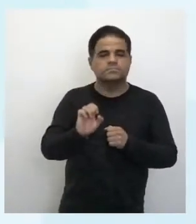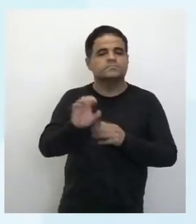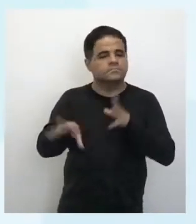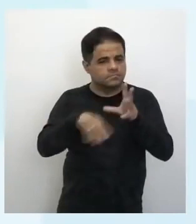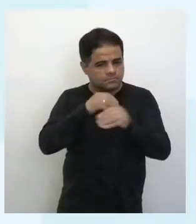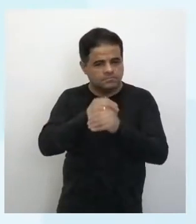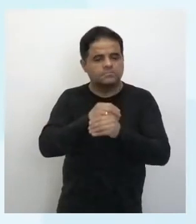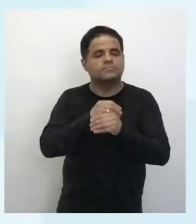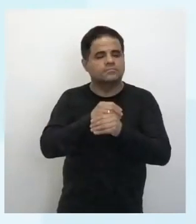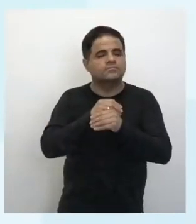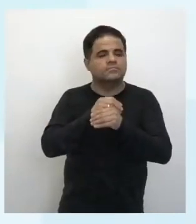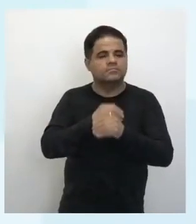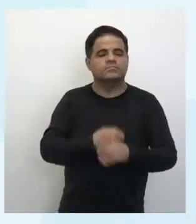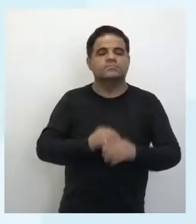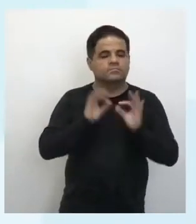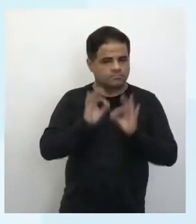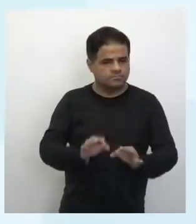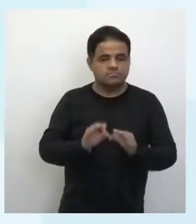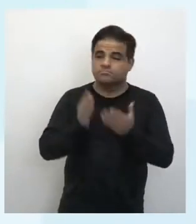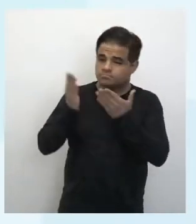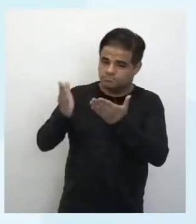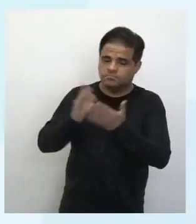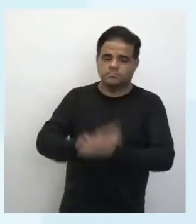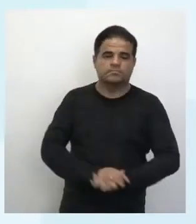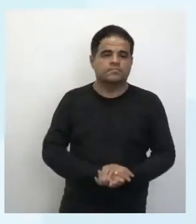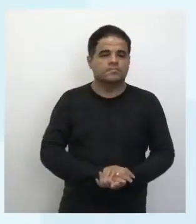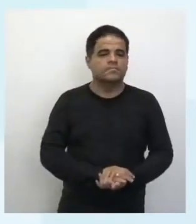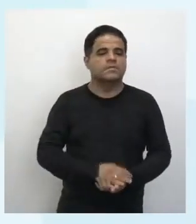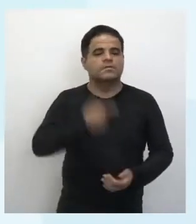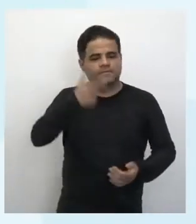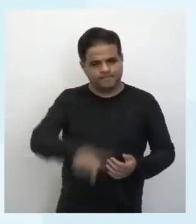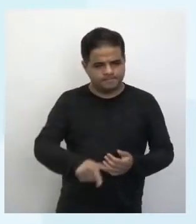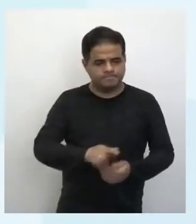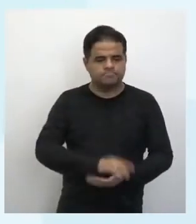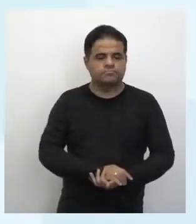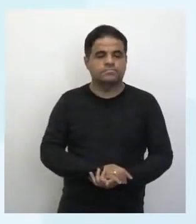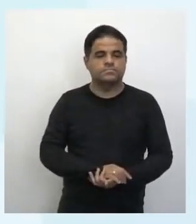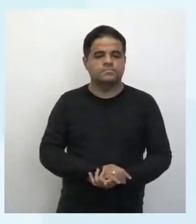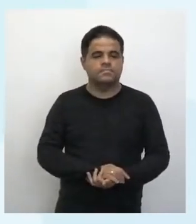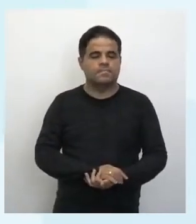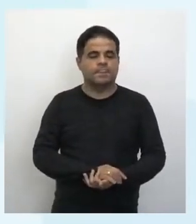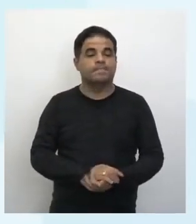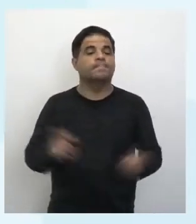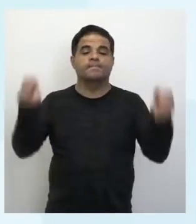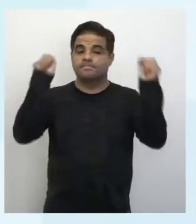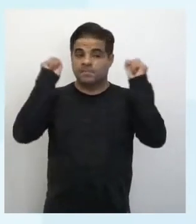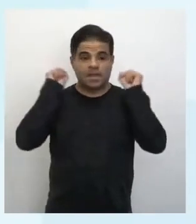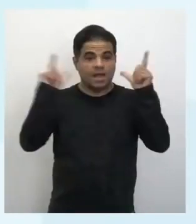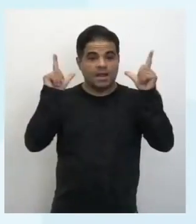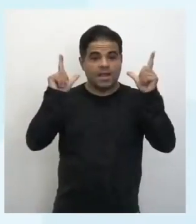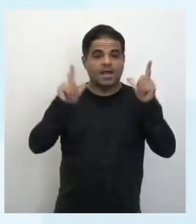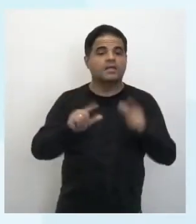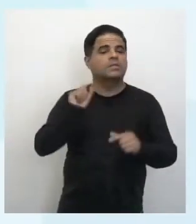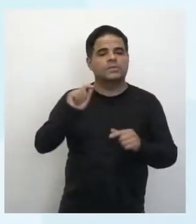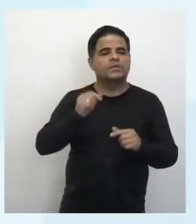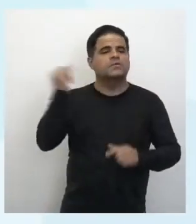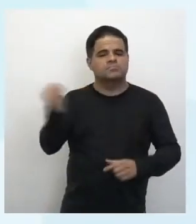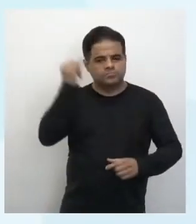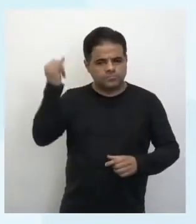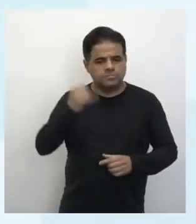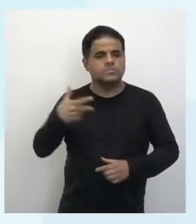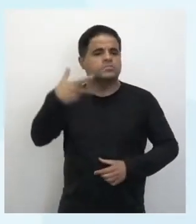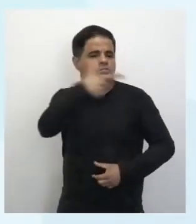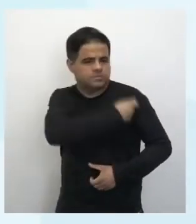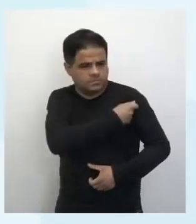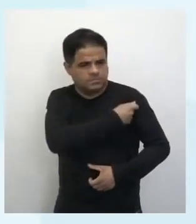integrante. Conjunção integrante, tá aqui. Vamos para a próxima? Eles mandaram alguma? Especialistas alertam que é importante tomar